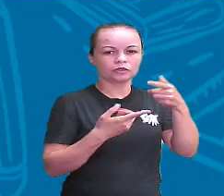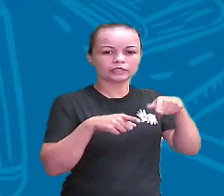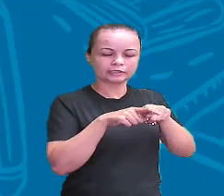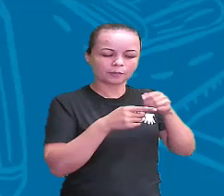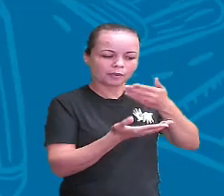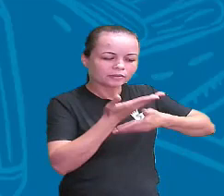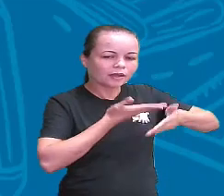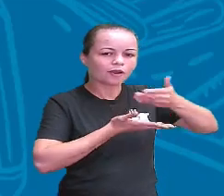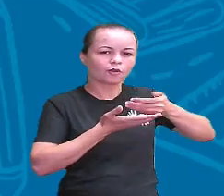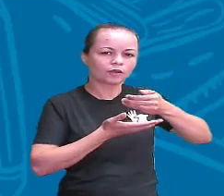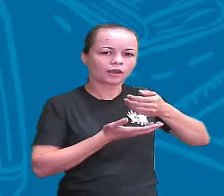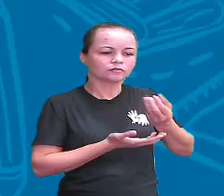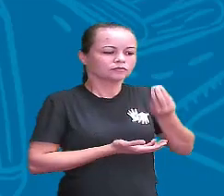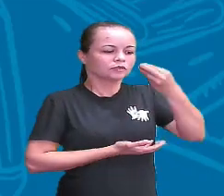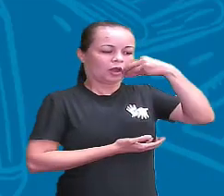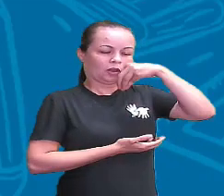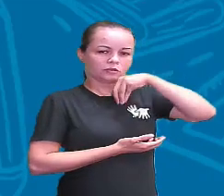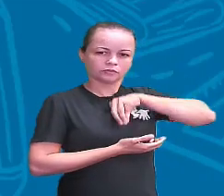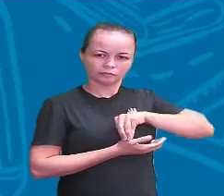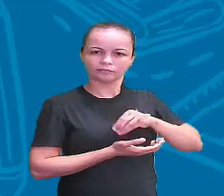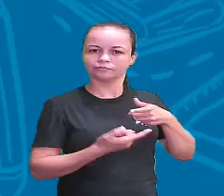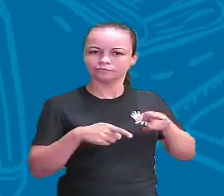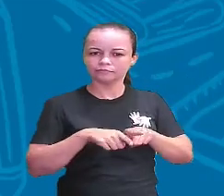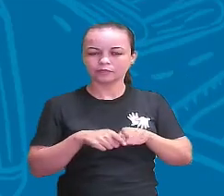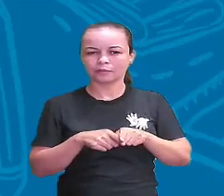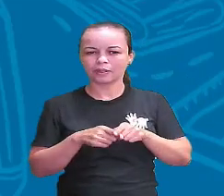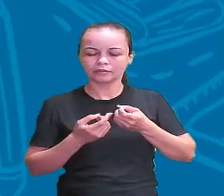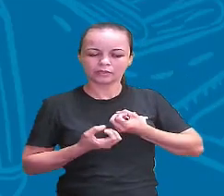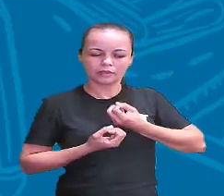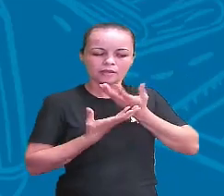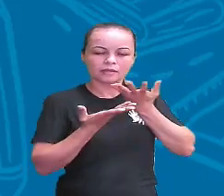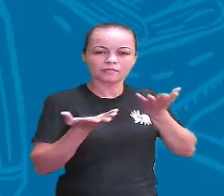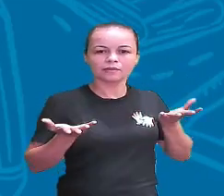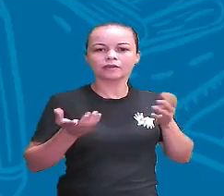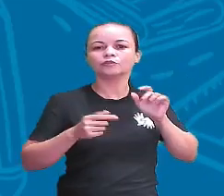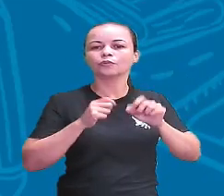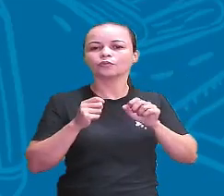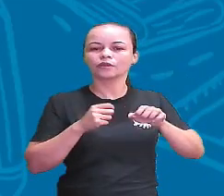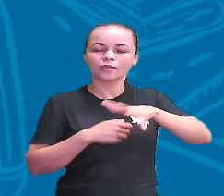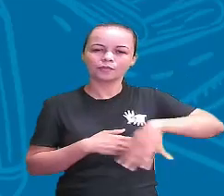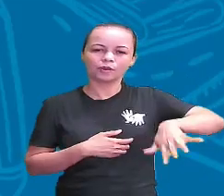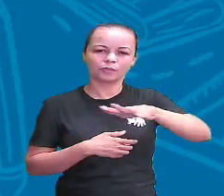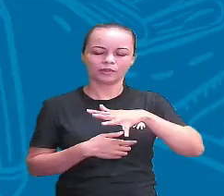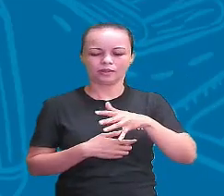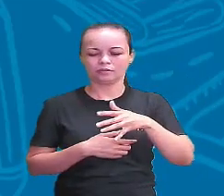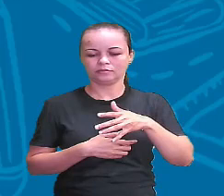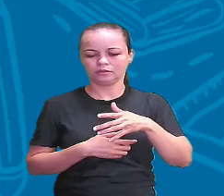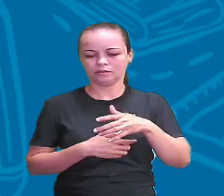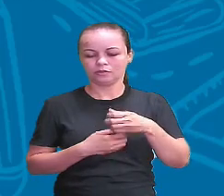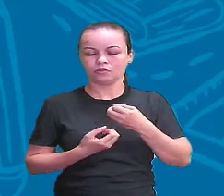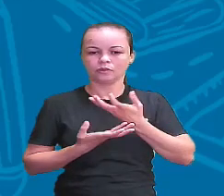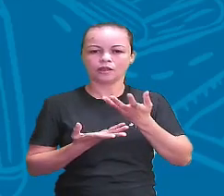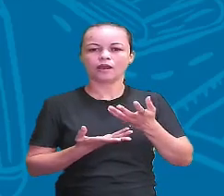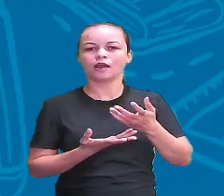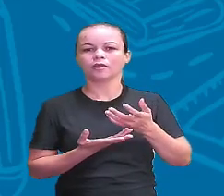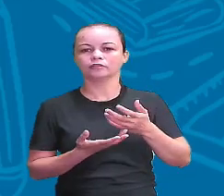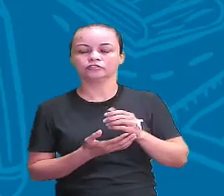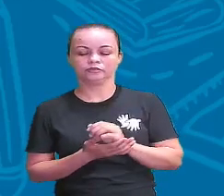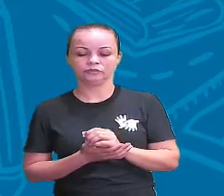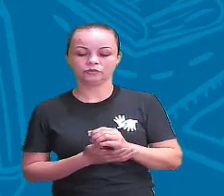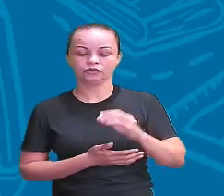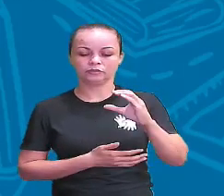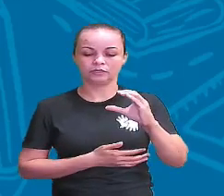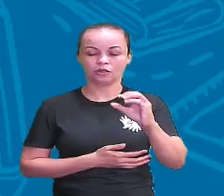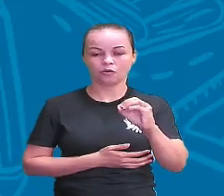gente vê também que nesse mesmo processo a gente está liberando o quê para o ambiente? A gente está sendo liberado o gás carbônico, que vai